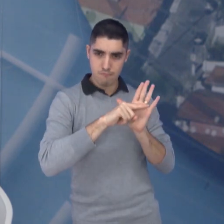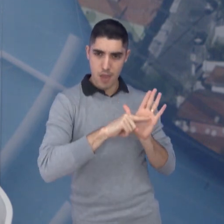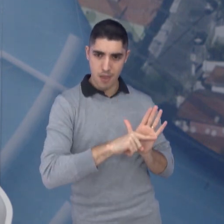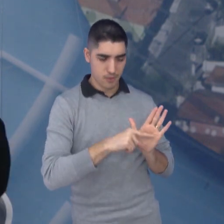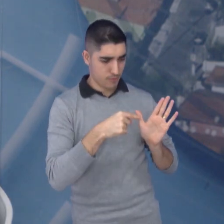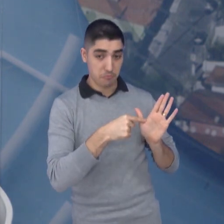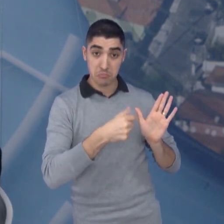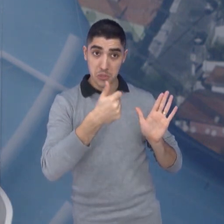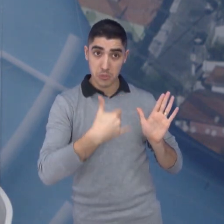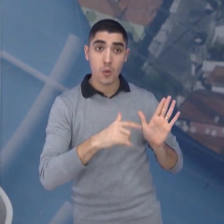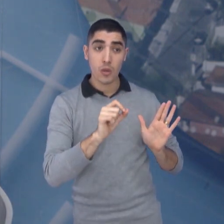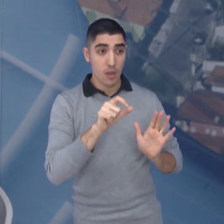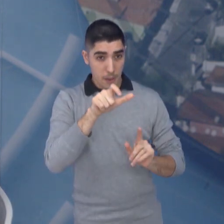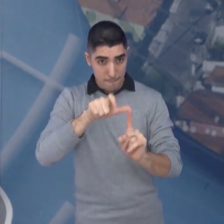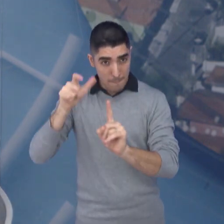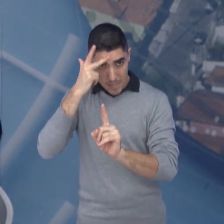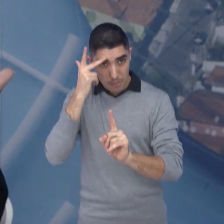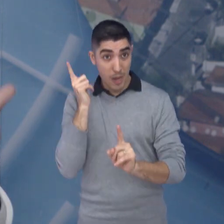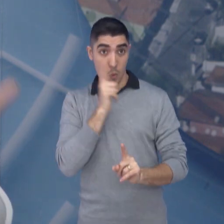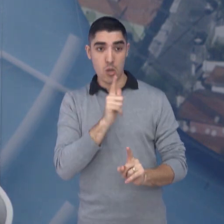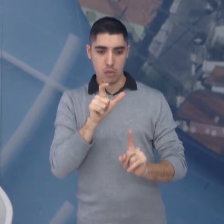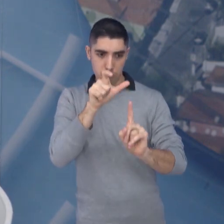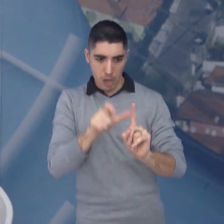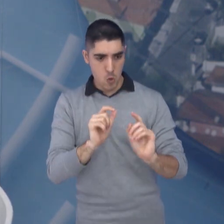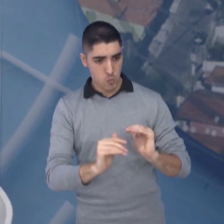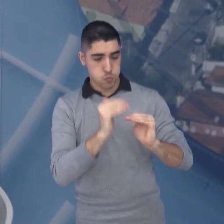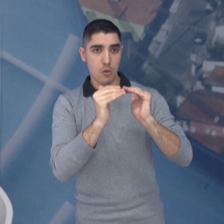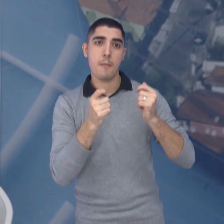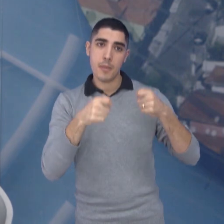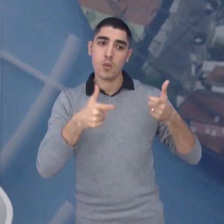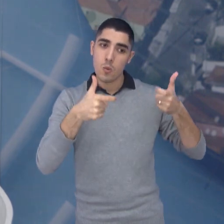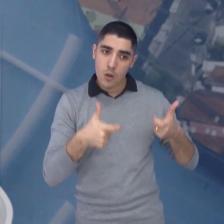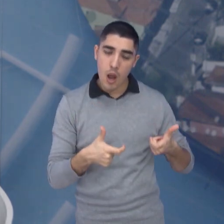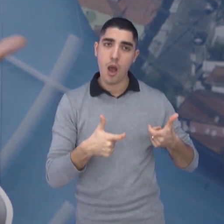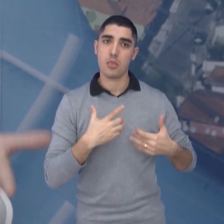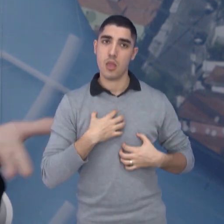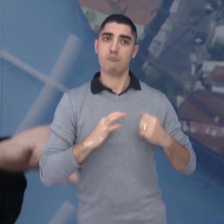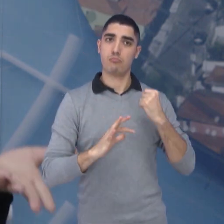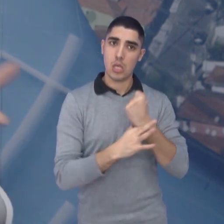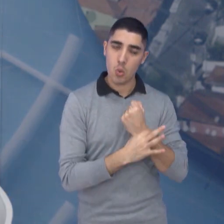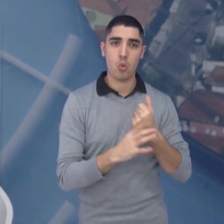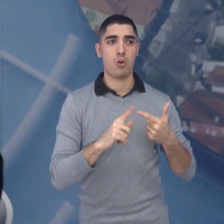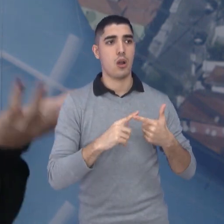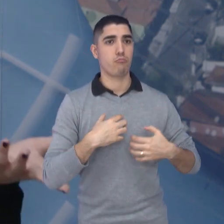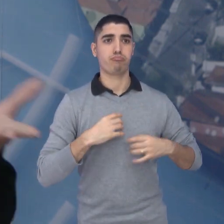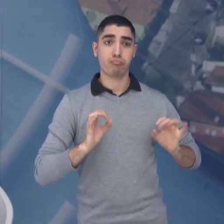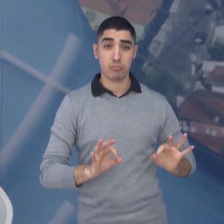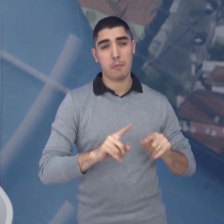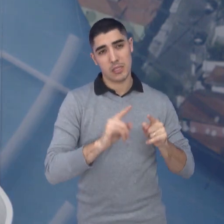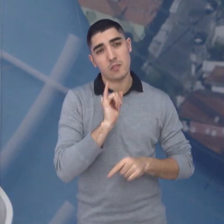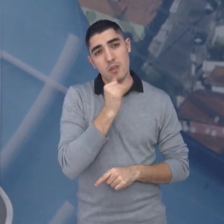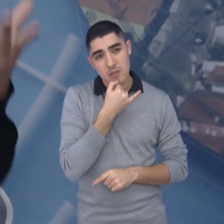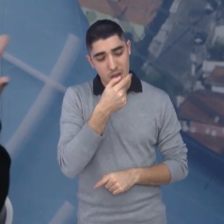mostram isso, né? Que a pessoa, até para ela conseguir desenvolver alguma coisa, ela precisa de um ambiente estável e seguro. E infelizmente não é a nossa